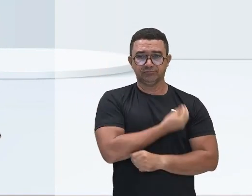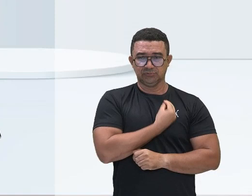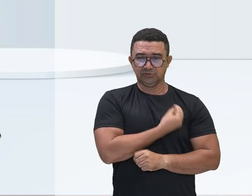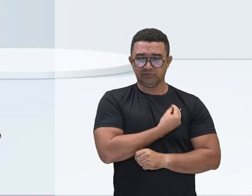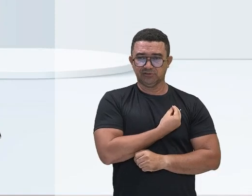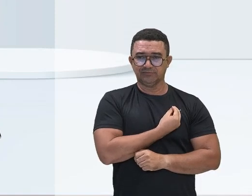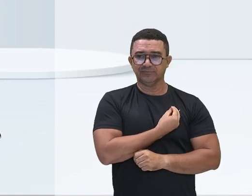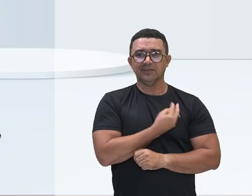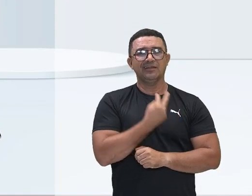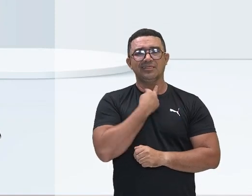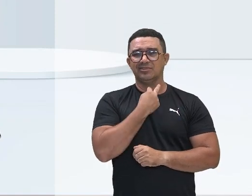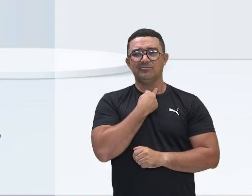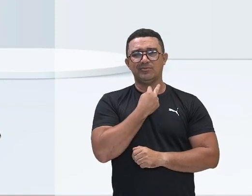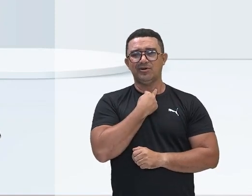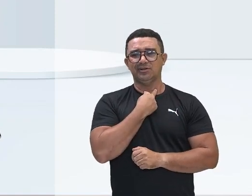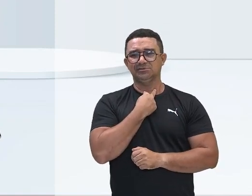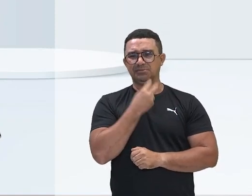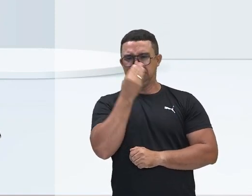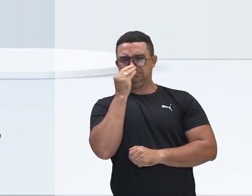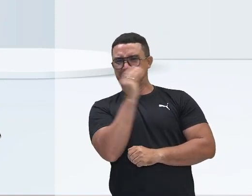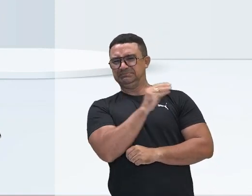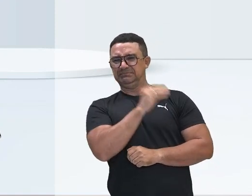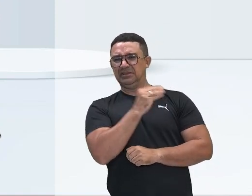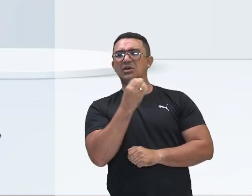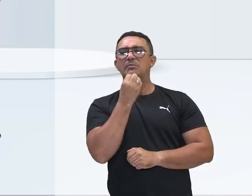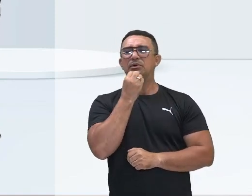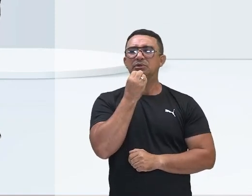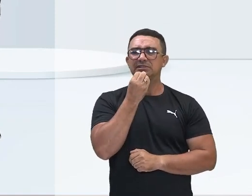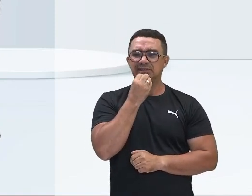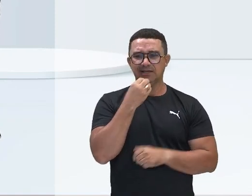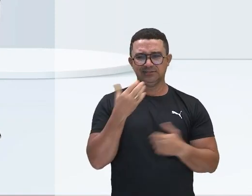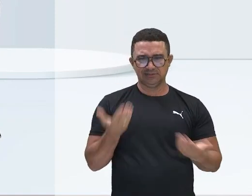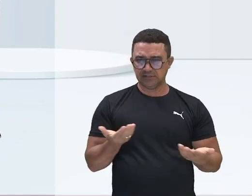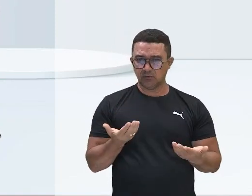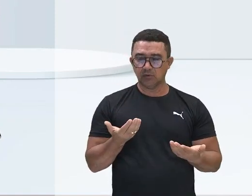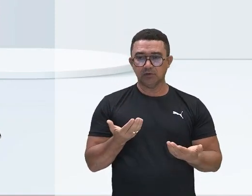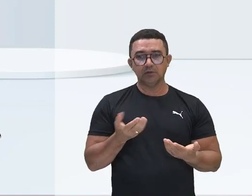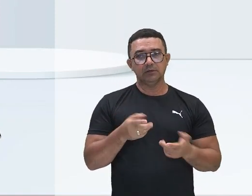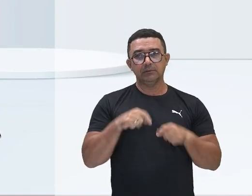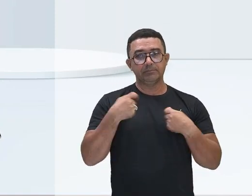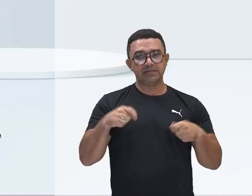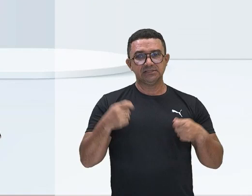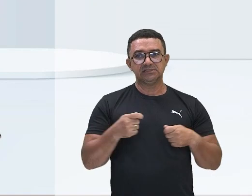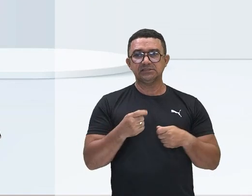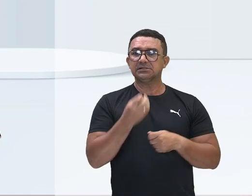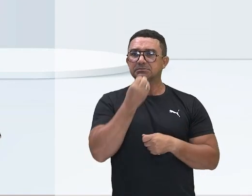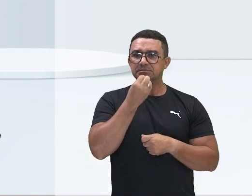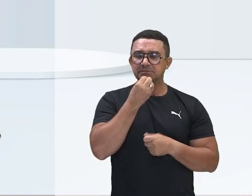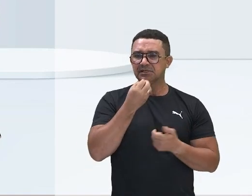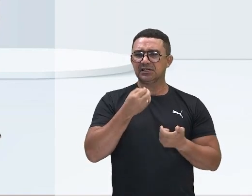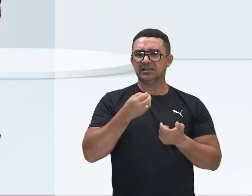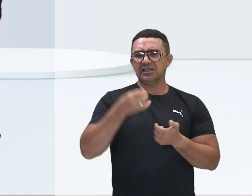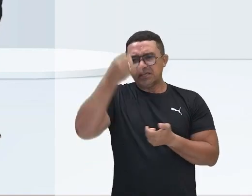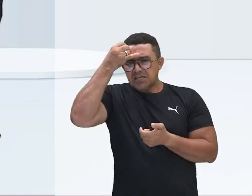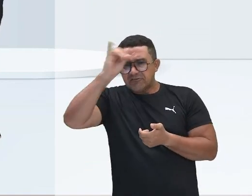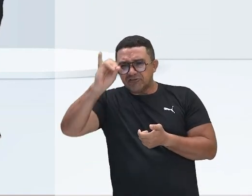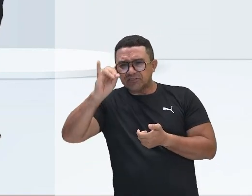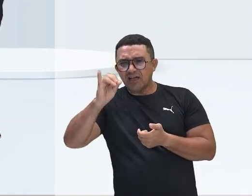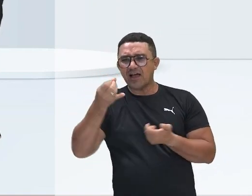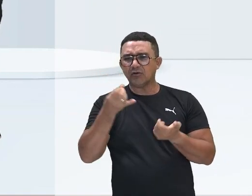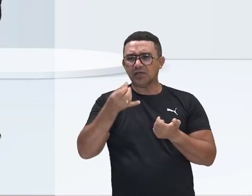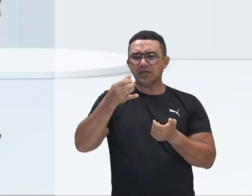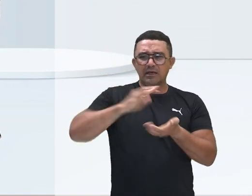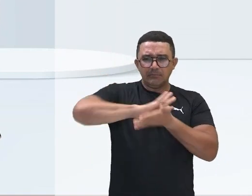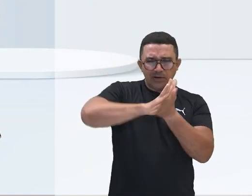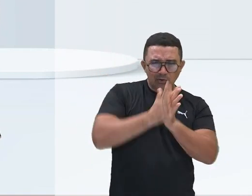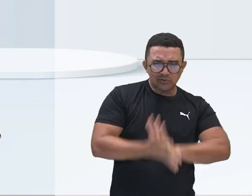de lado as oportunidades que a vida nos coloca por causa desse olhar preconceituoso, com esse olhar com falta de